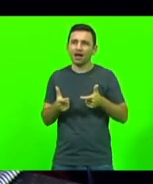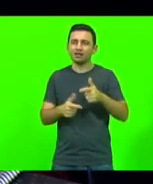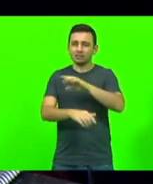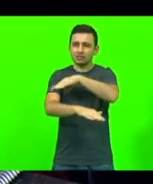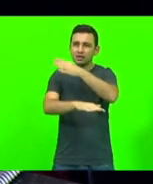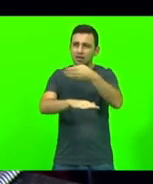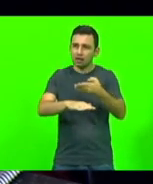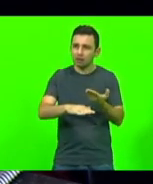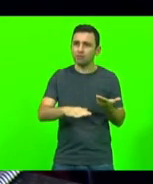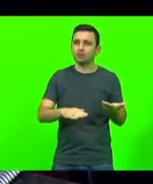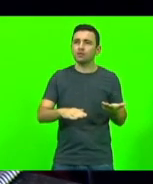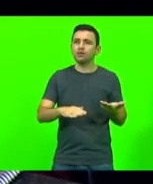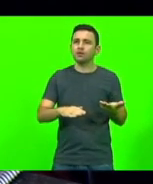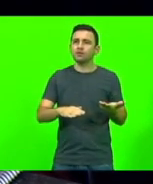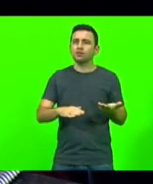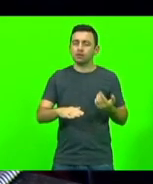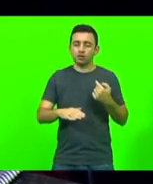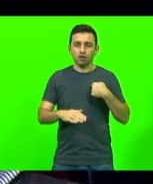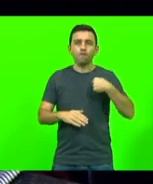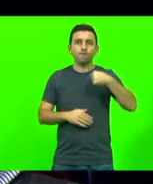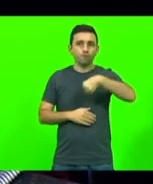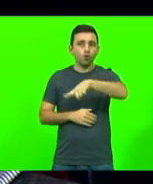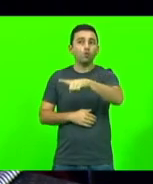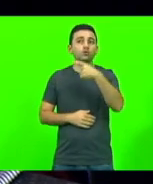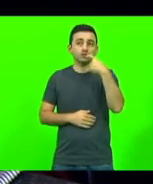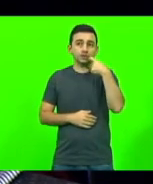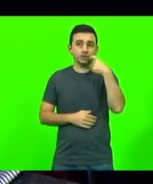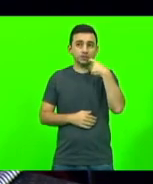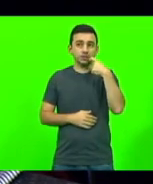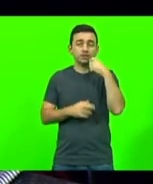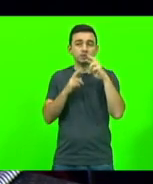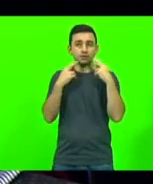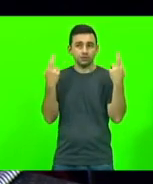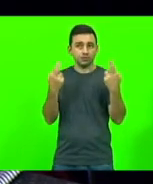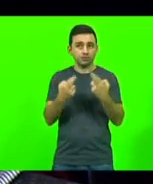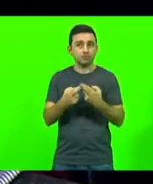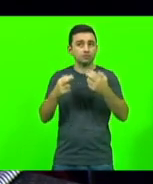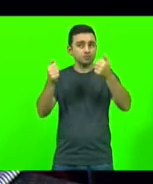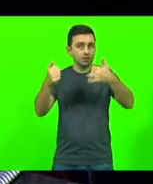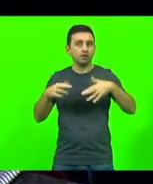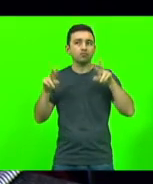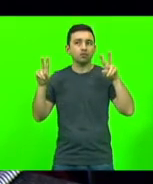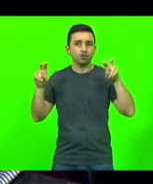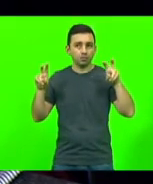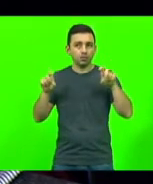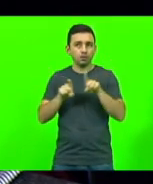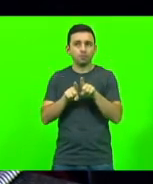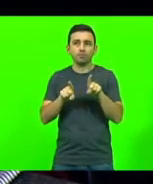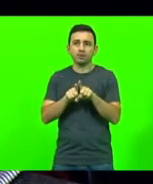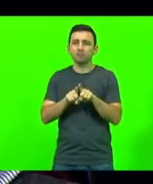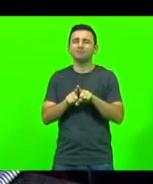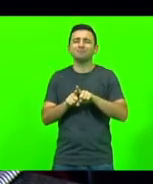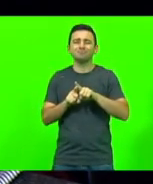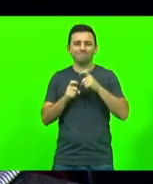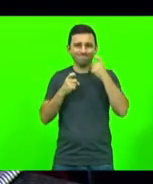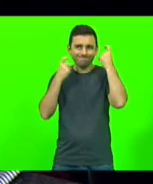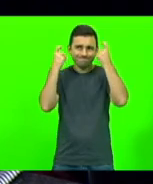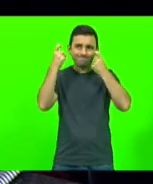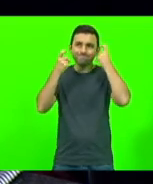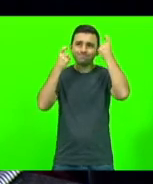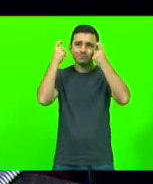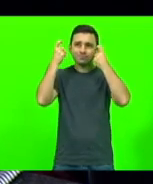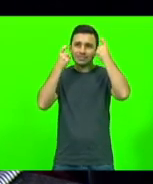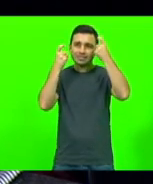Serrano, onde também estaremos lá numa sexta-feira, numa reunião para tratar sobre isso. É muito preocupante ver